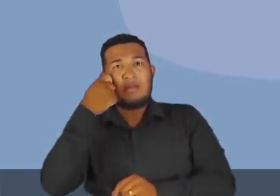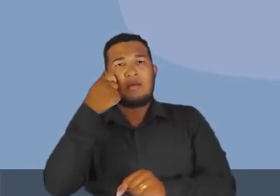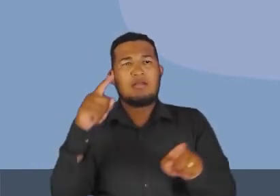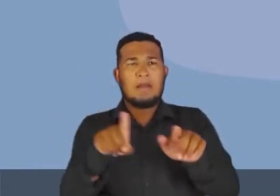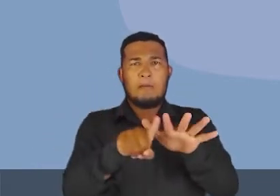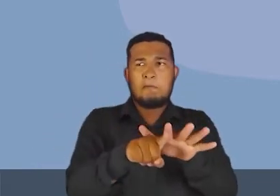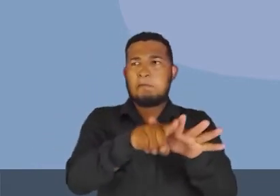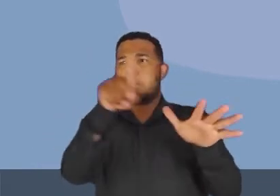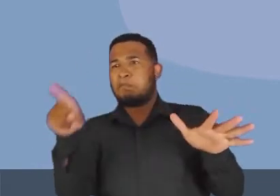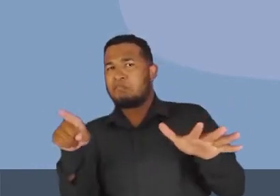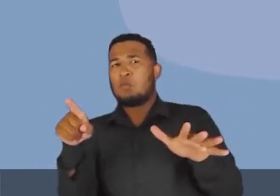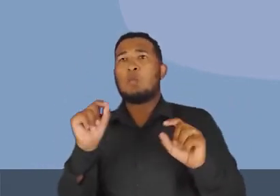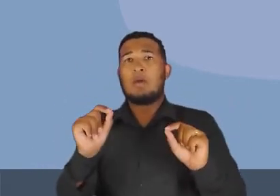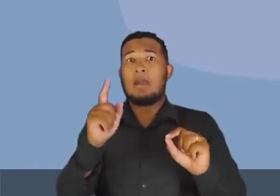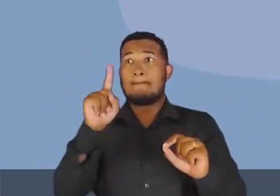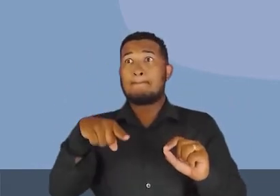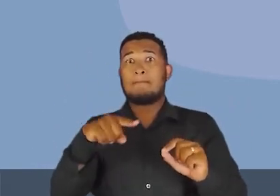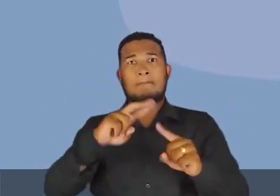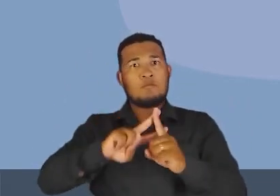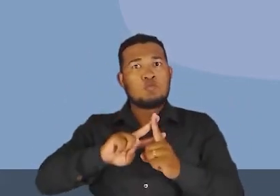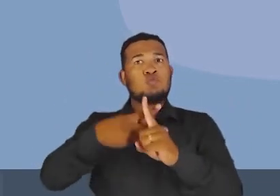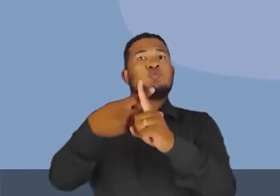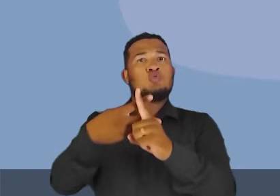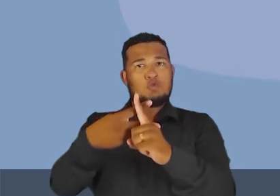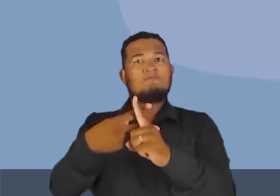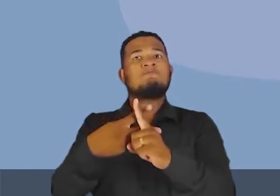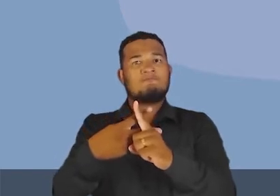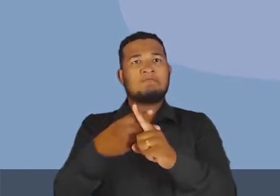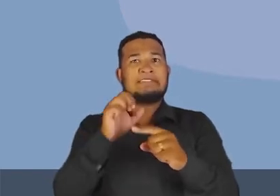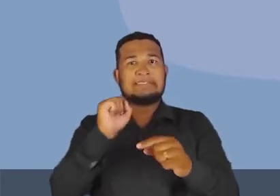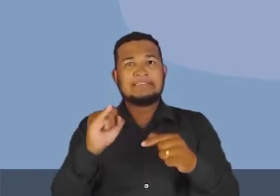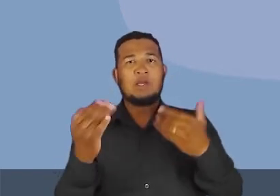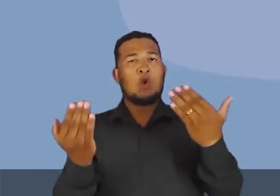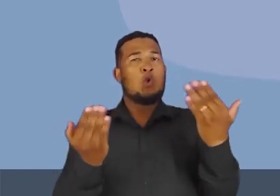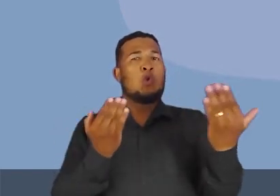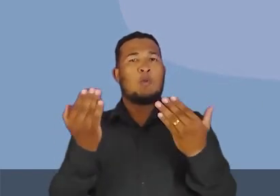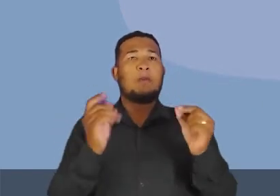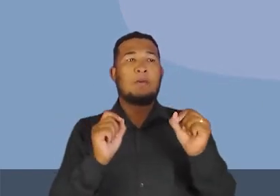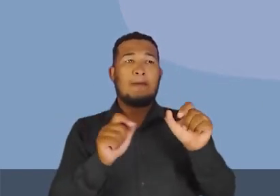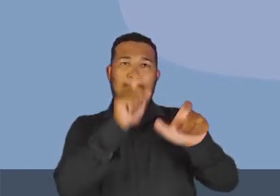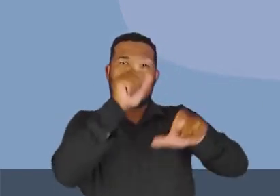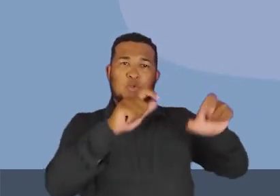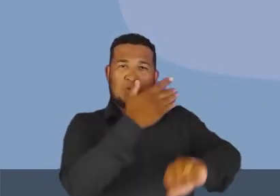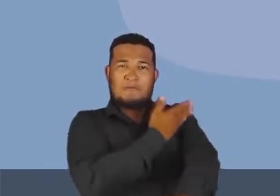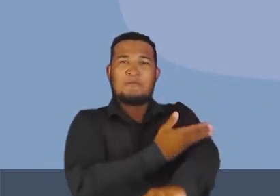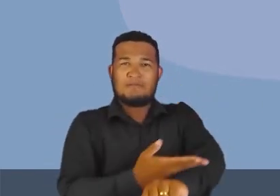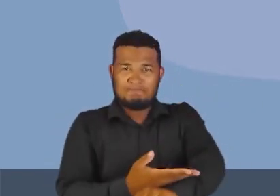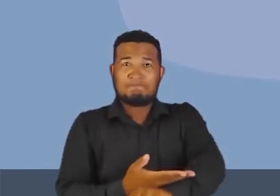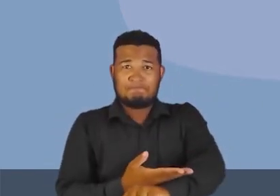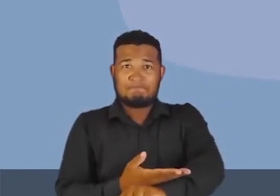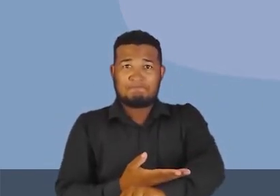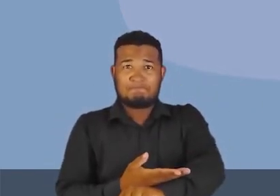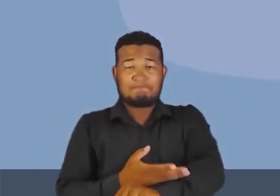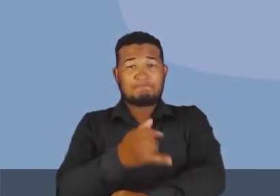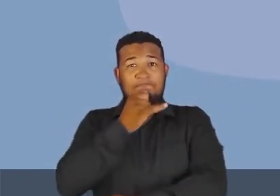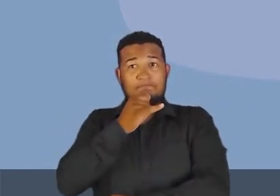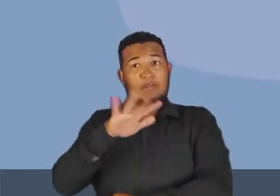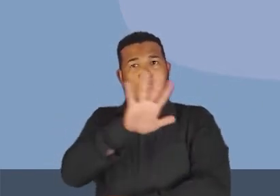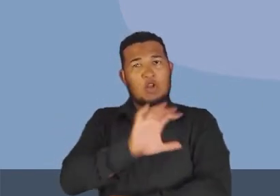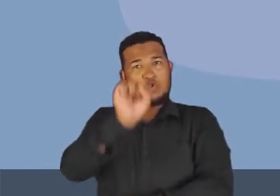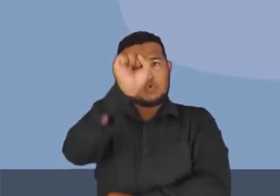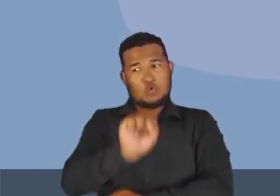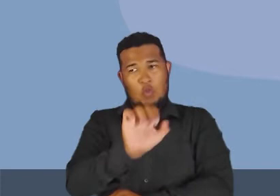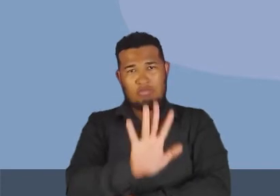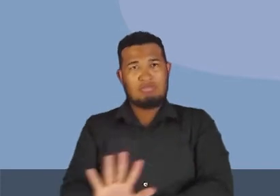aqui no Brasil, é o dobro se comparado com pessoas brancas. Na região